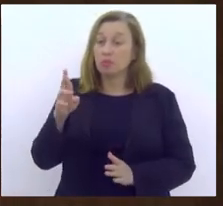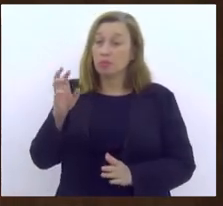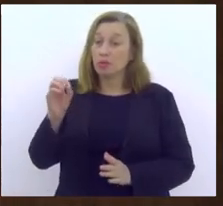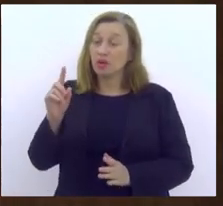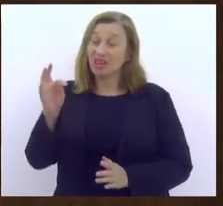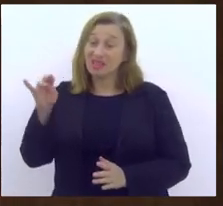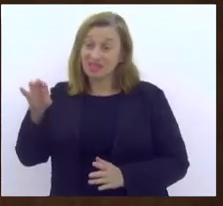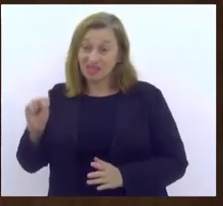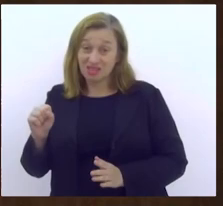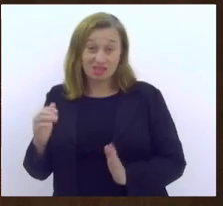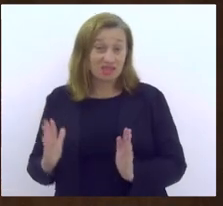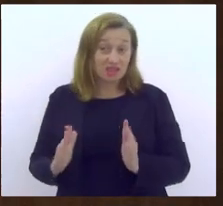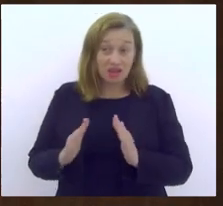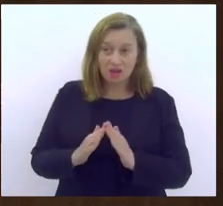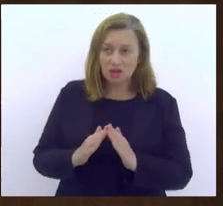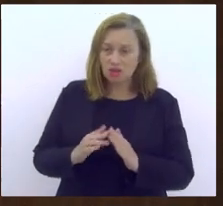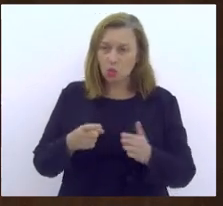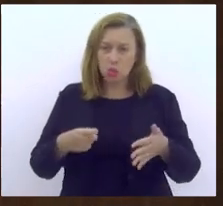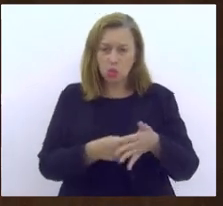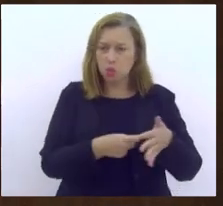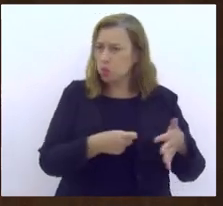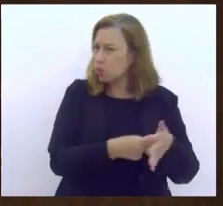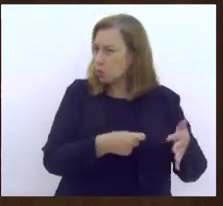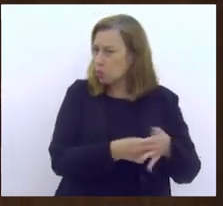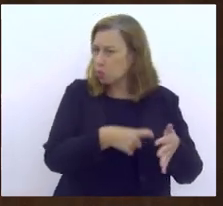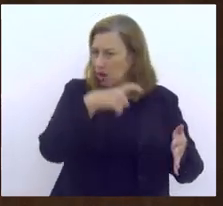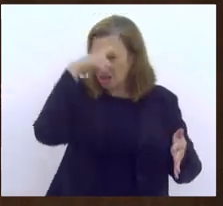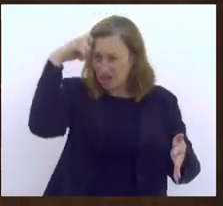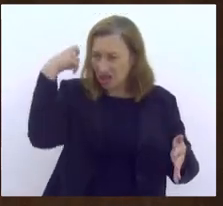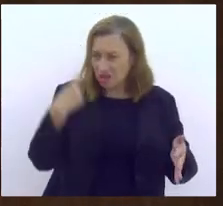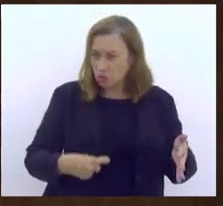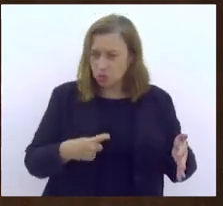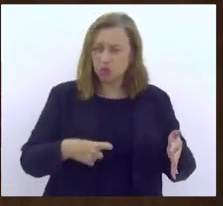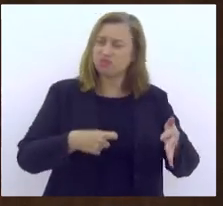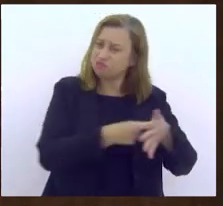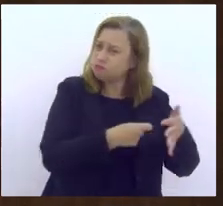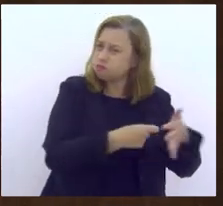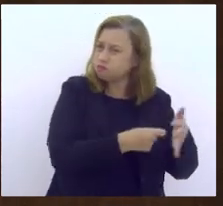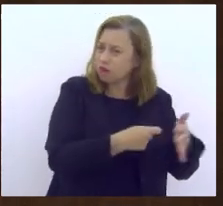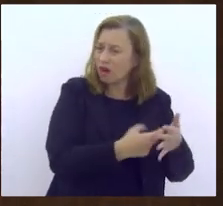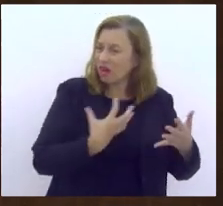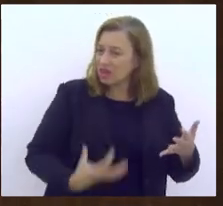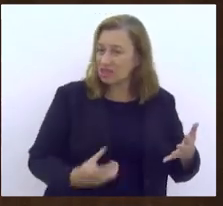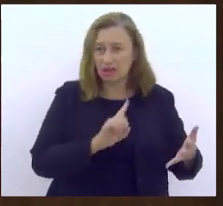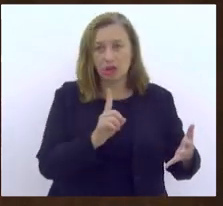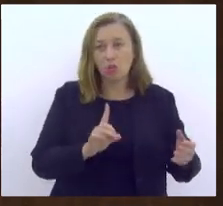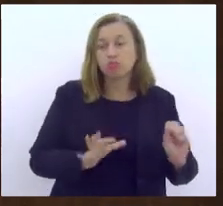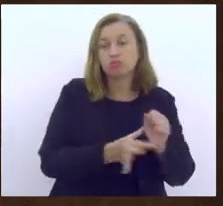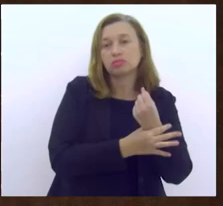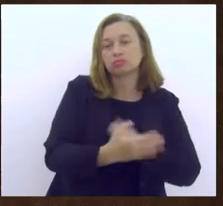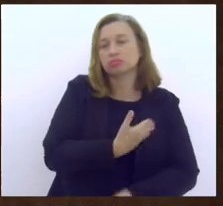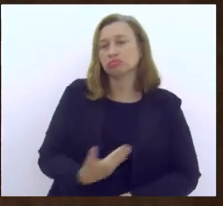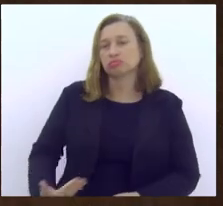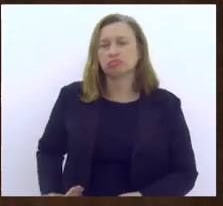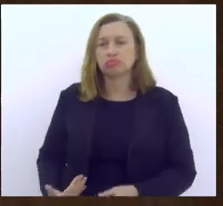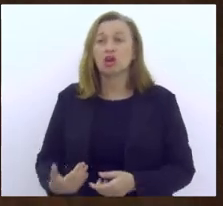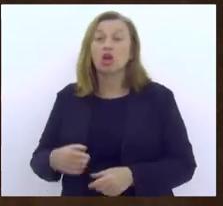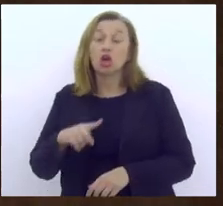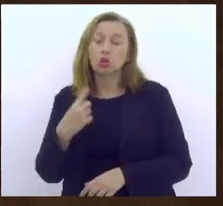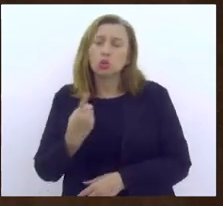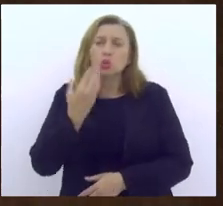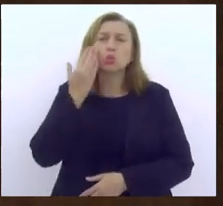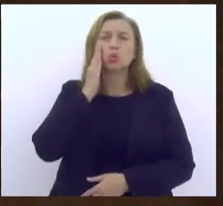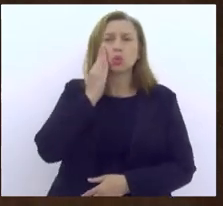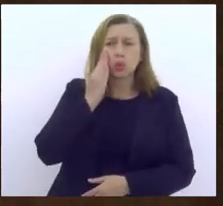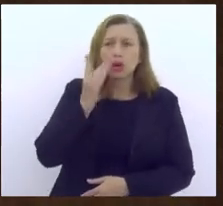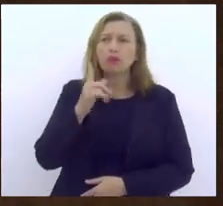se cansa de fazer a denúncia da desvirtuação da política de segurança pública que, no nosso